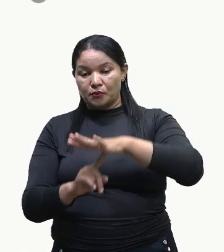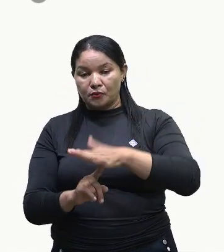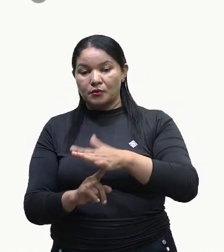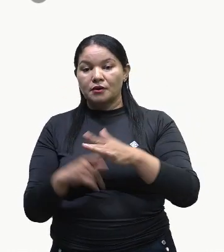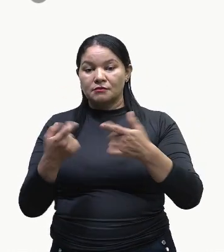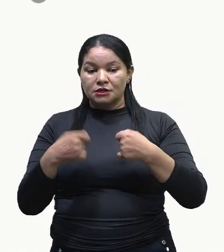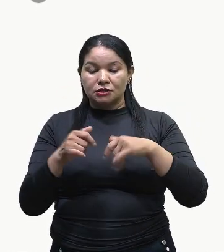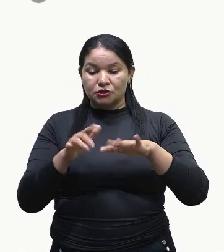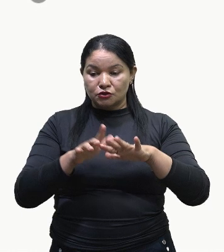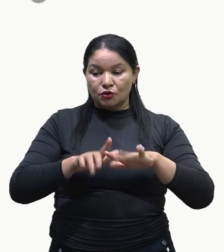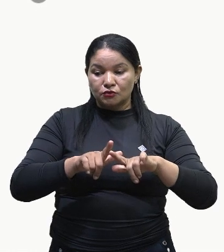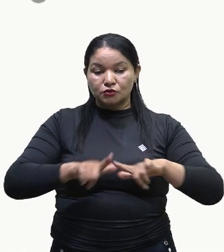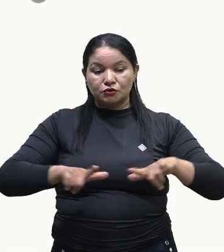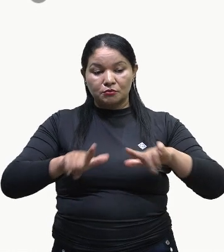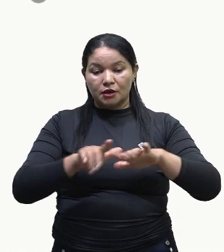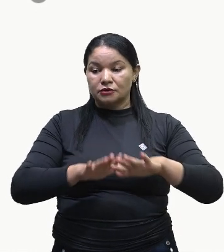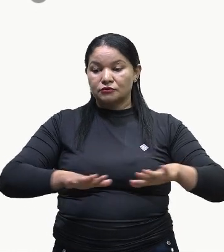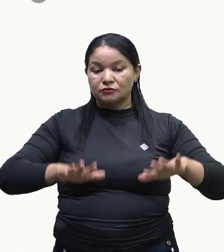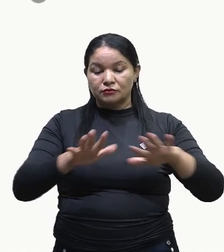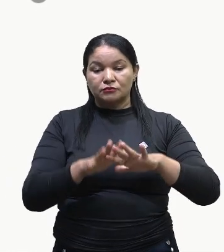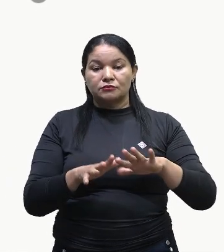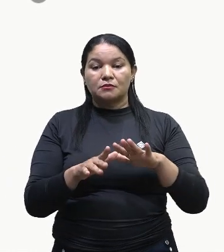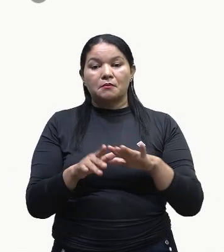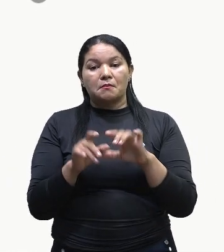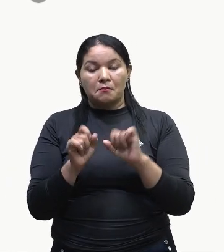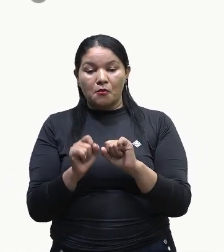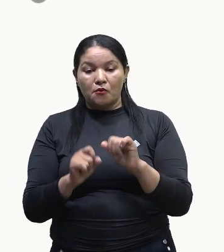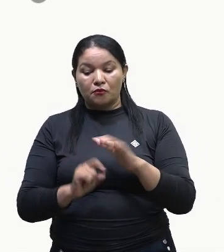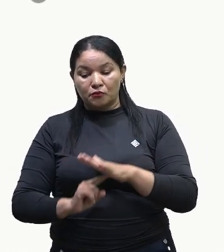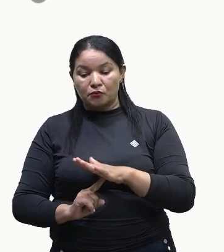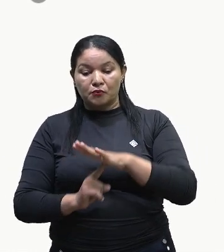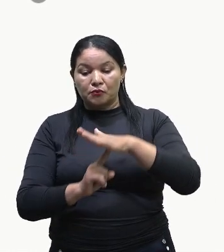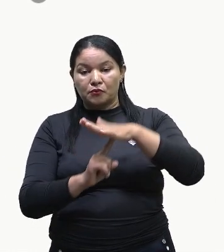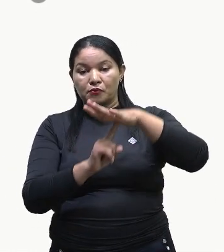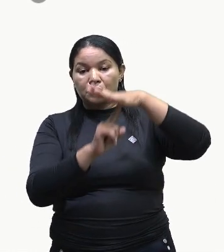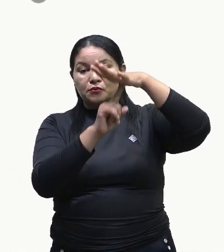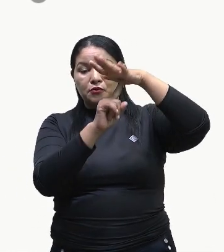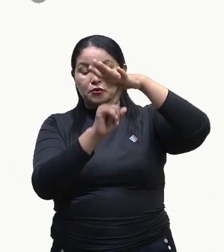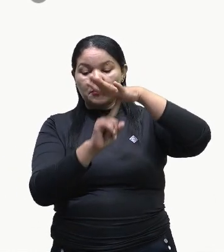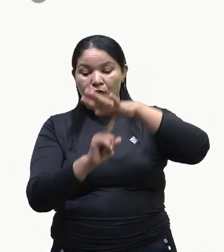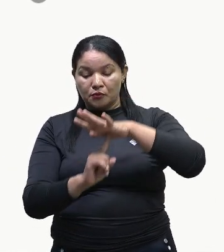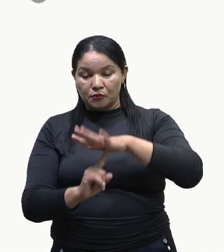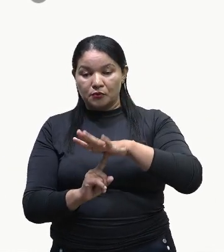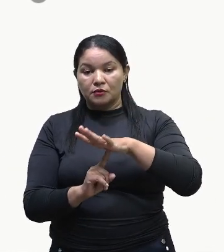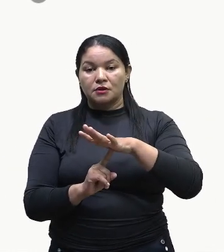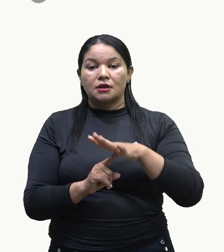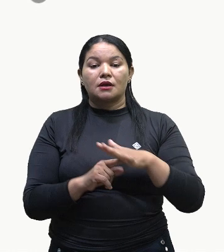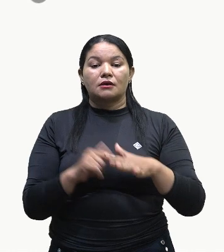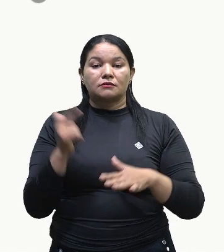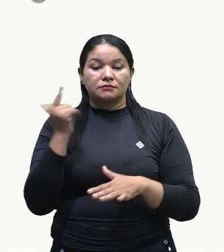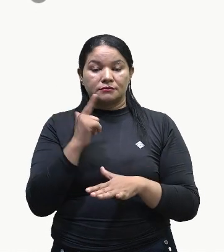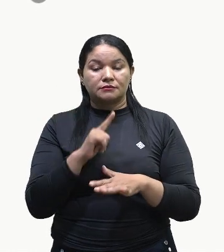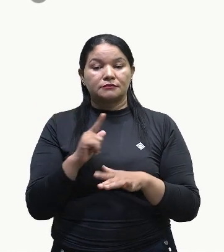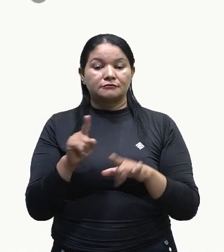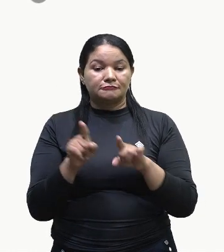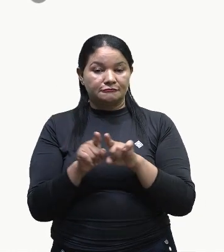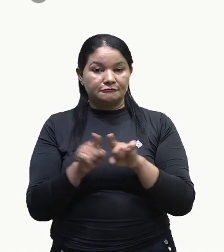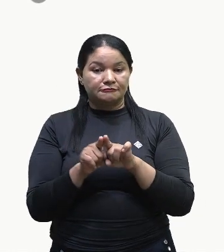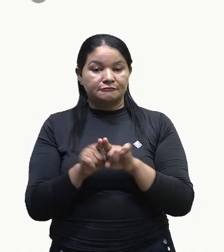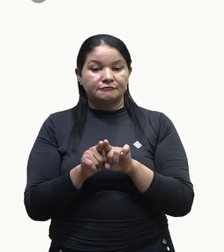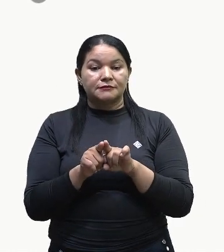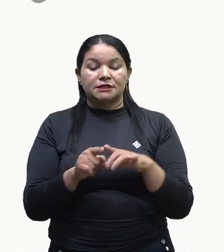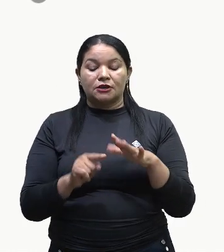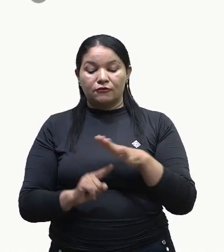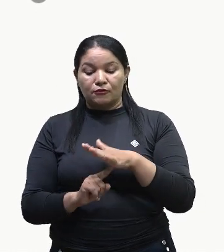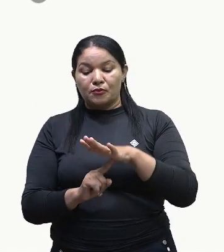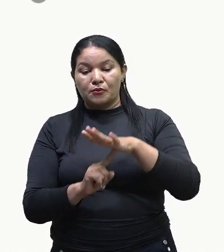espaço para subir, para descer. O helicóptero ele vai em linha vertical,